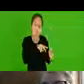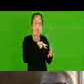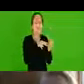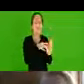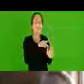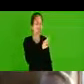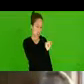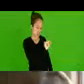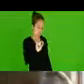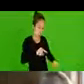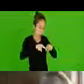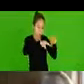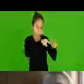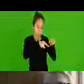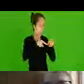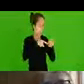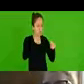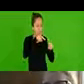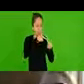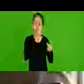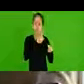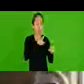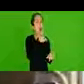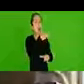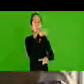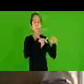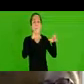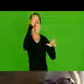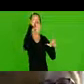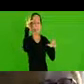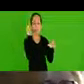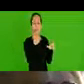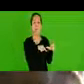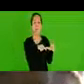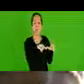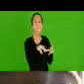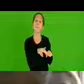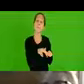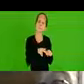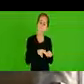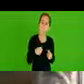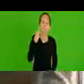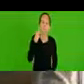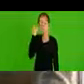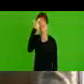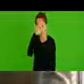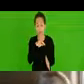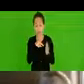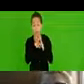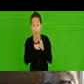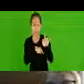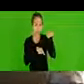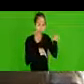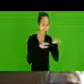os sujeitos da pesquisa, então aí uma relação intrínseca entre aquele que pesquisa e aquele que é pesquisado,